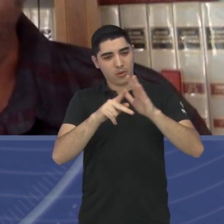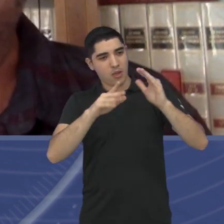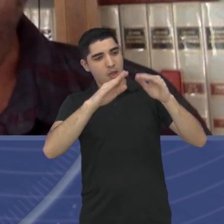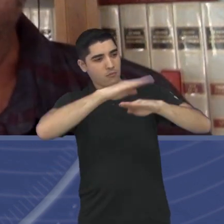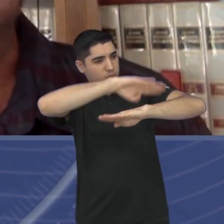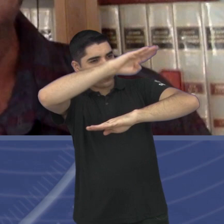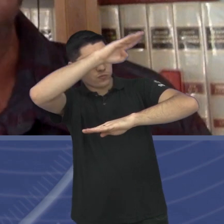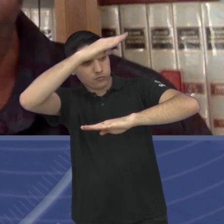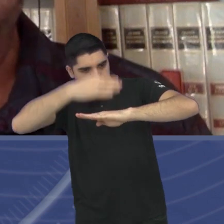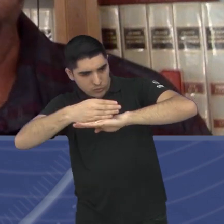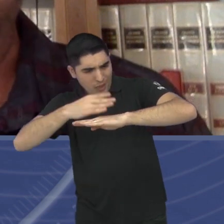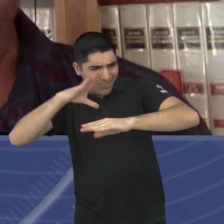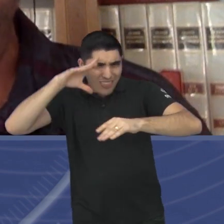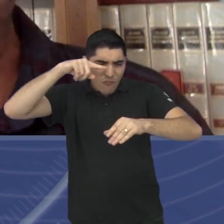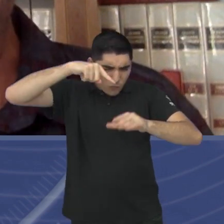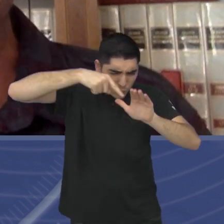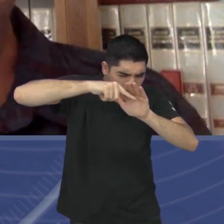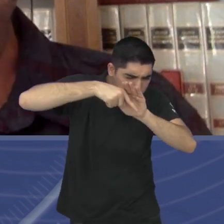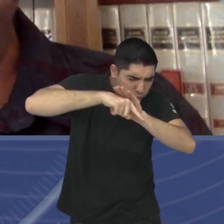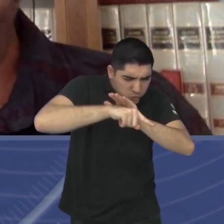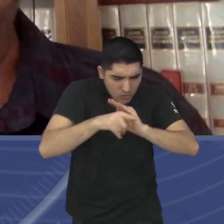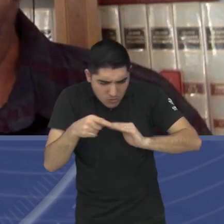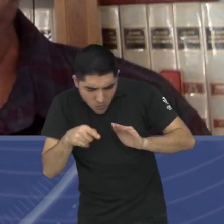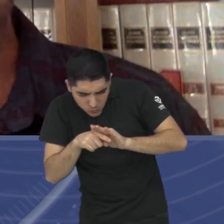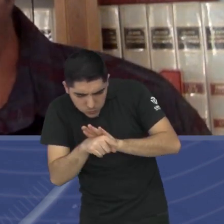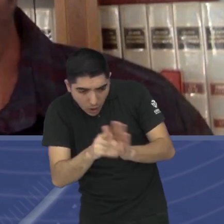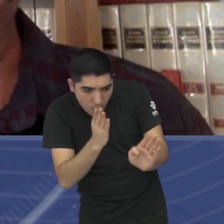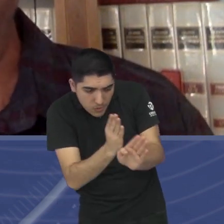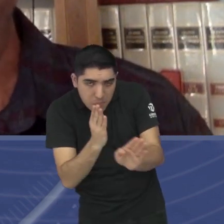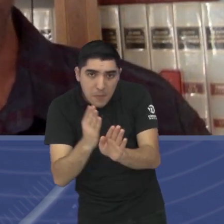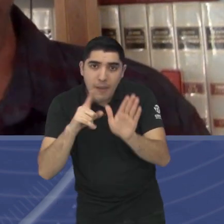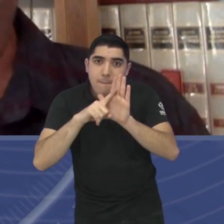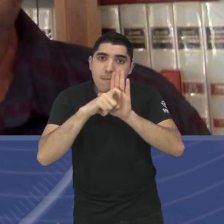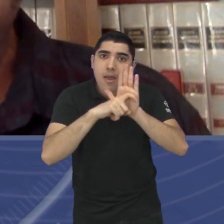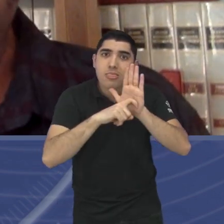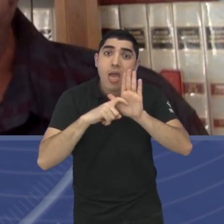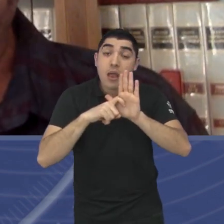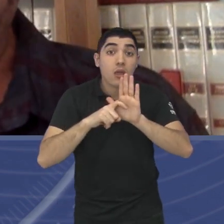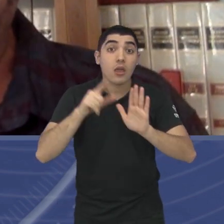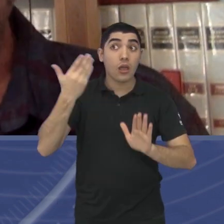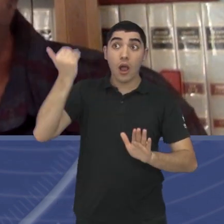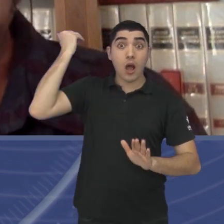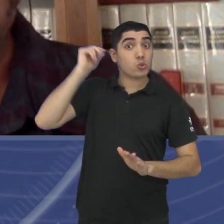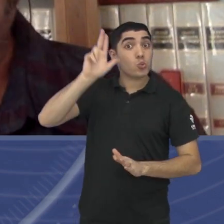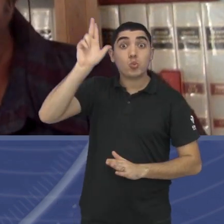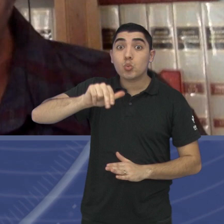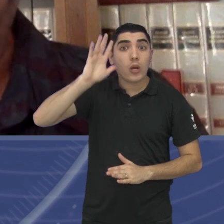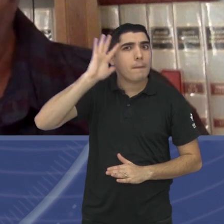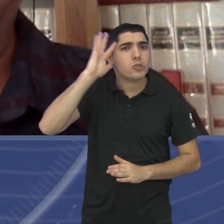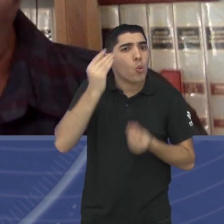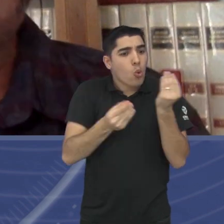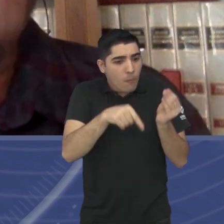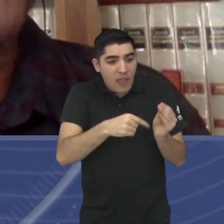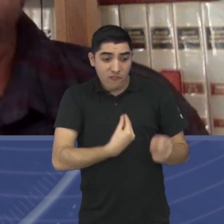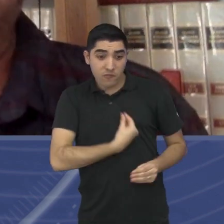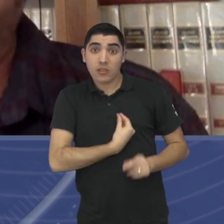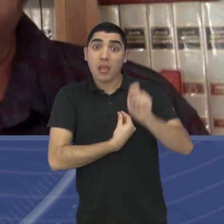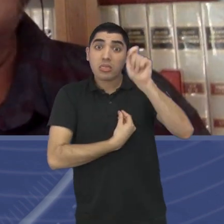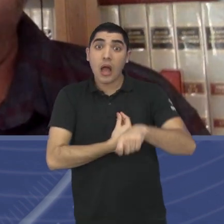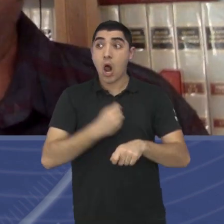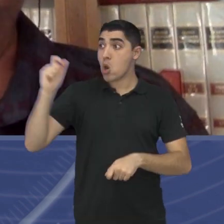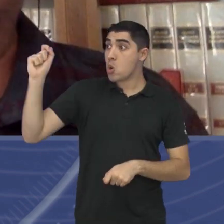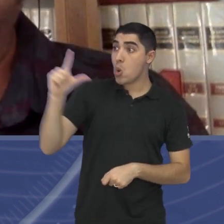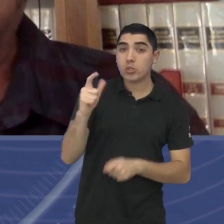muito profundas. Então, é um tipo de, digamos, de ciclo de vida que era impensável. E cada vez que a gente